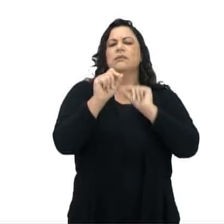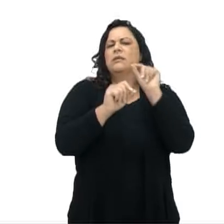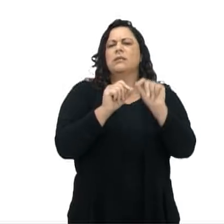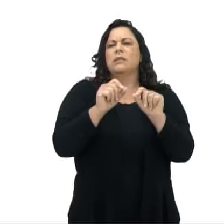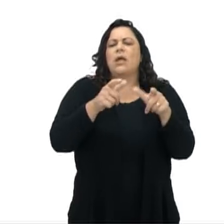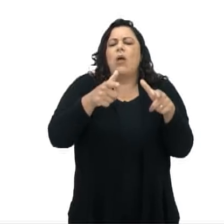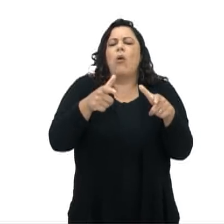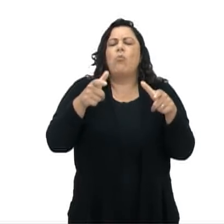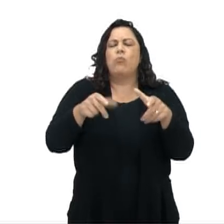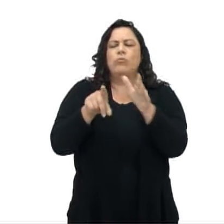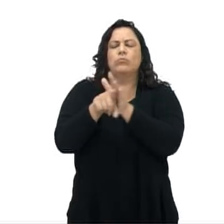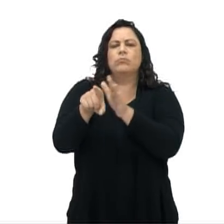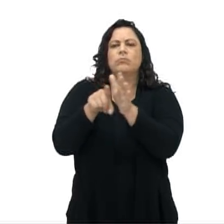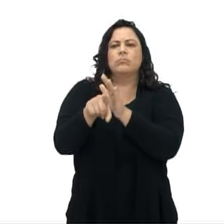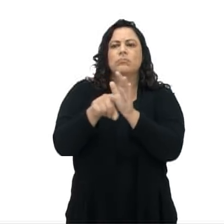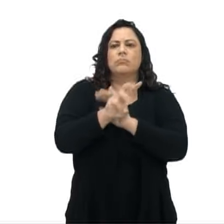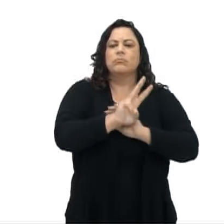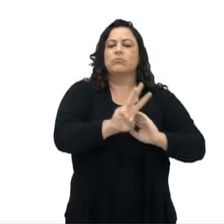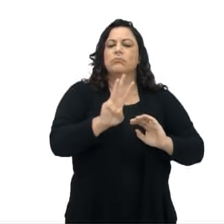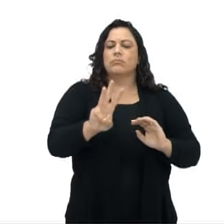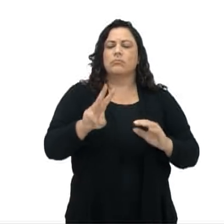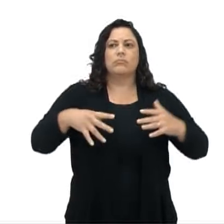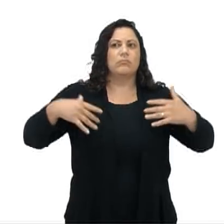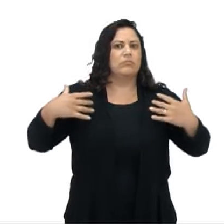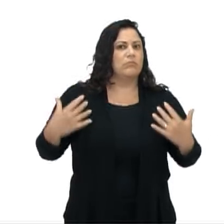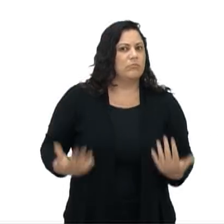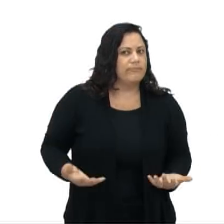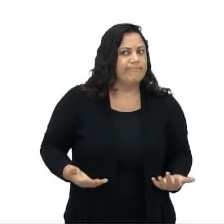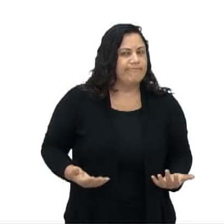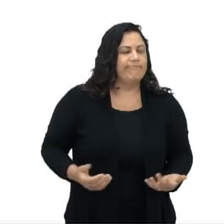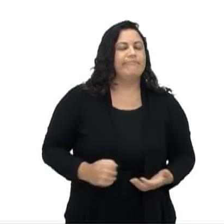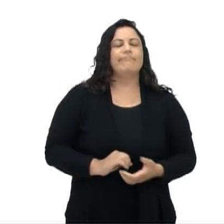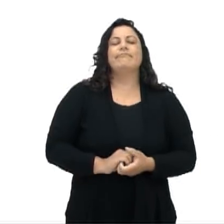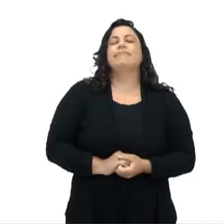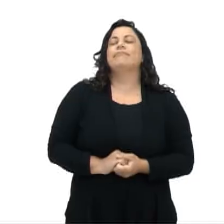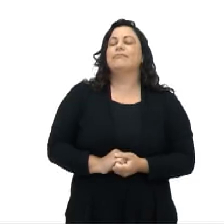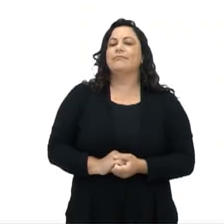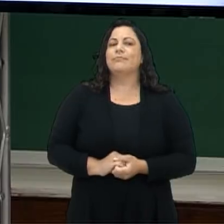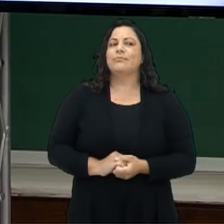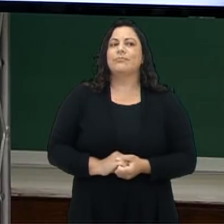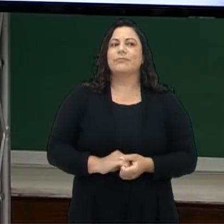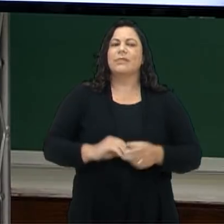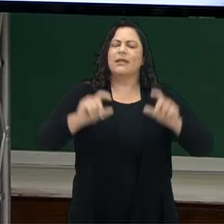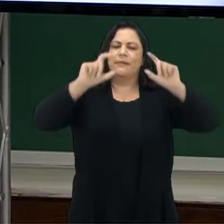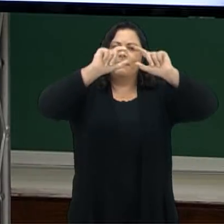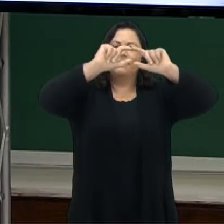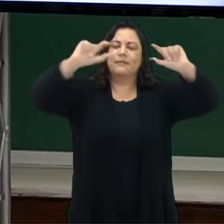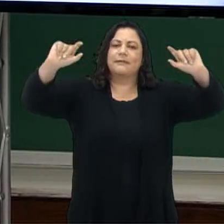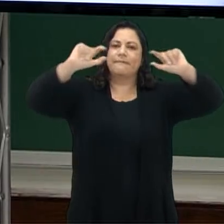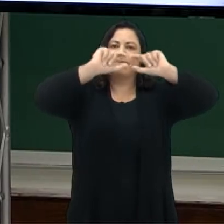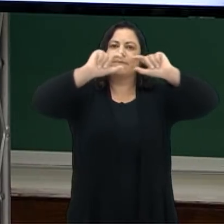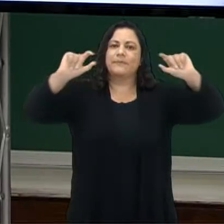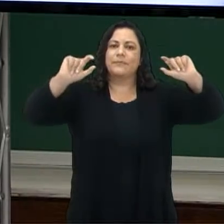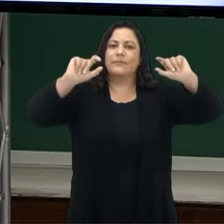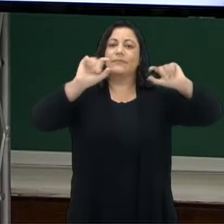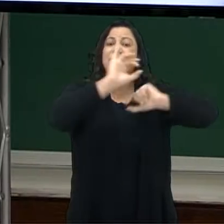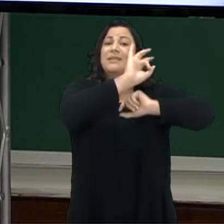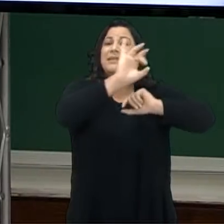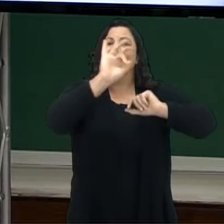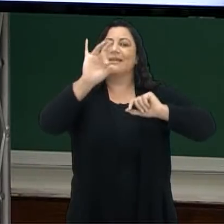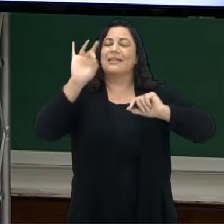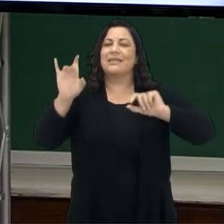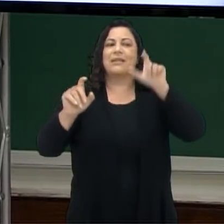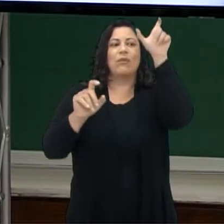onde veio essa pesquisa, como você chegou a esse resultado, tá? E aqui um cabeçalho informando o que cada uma das